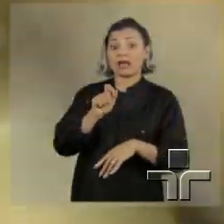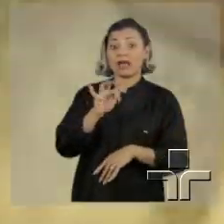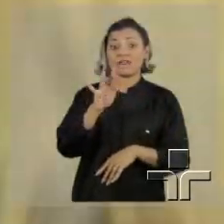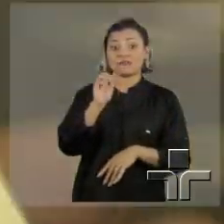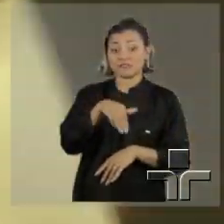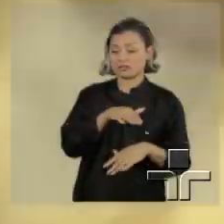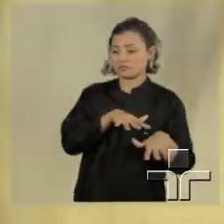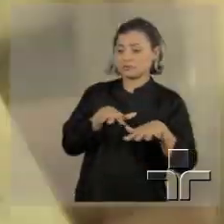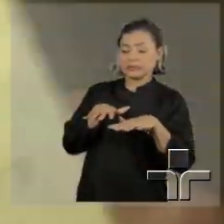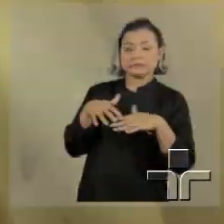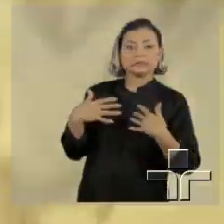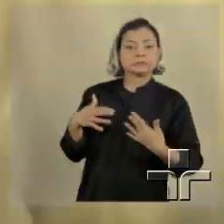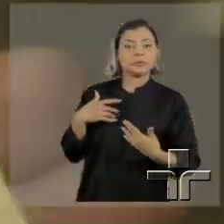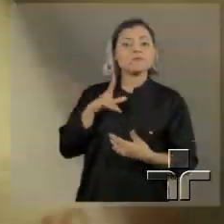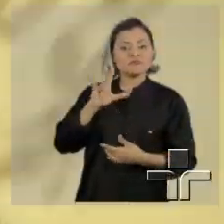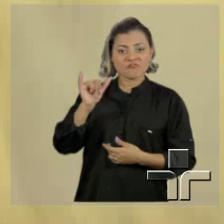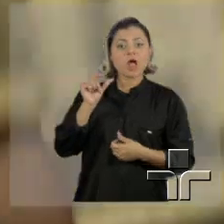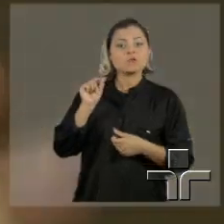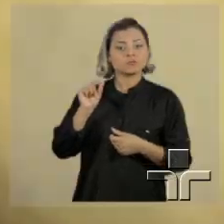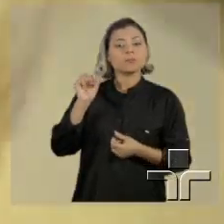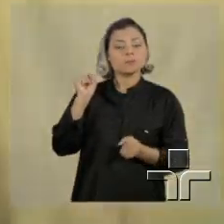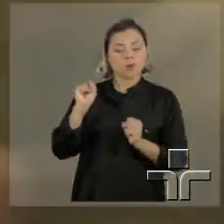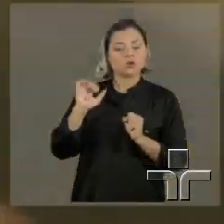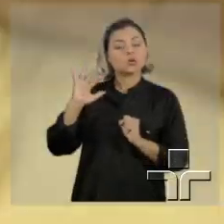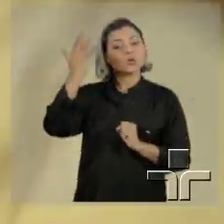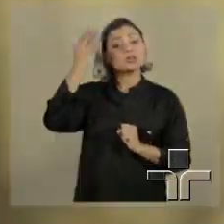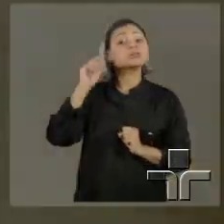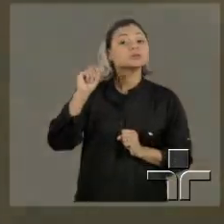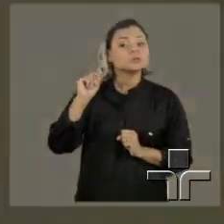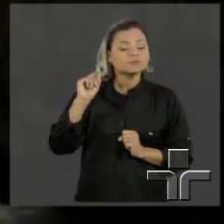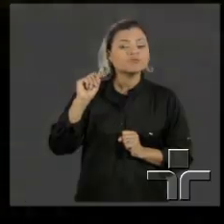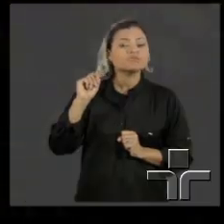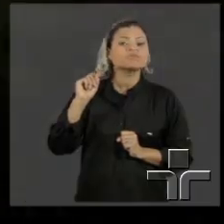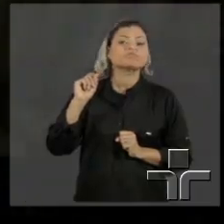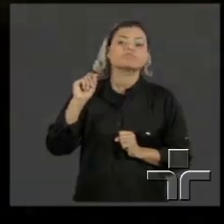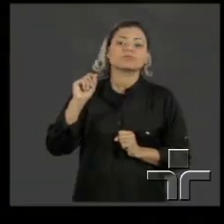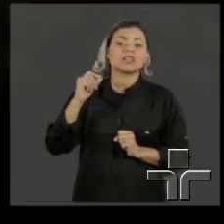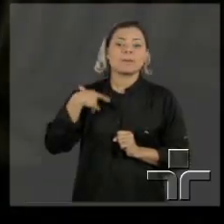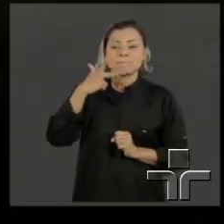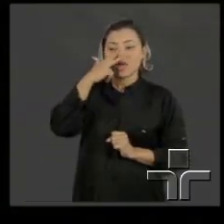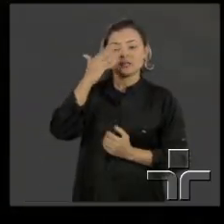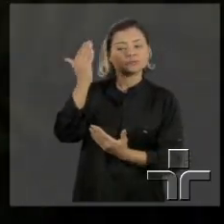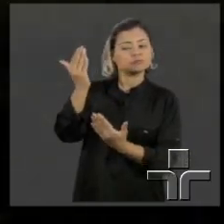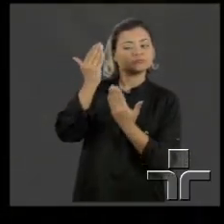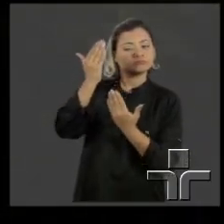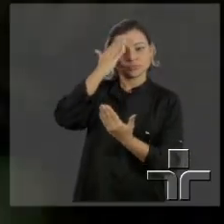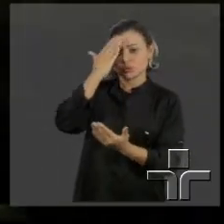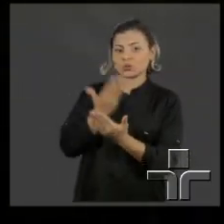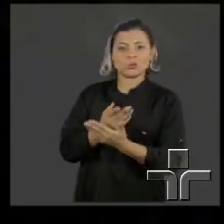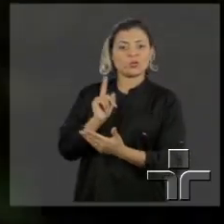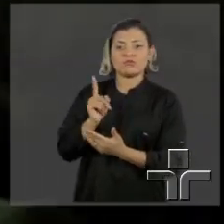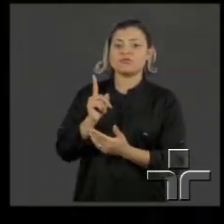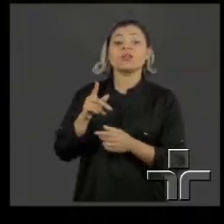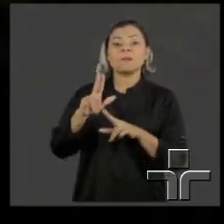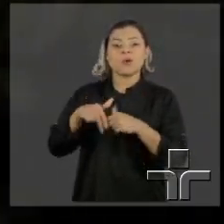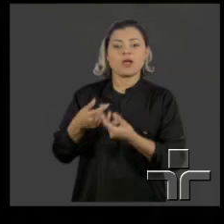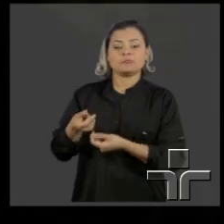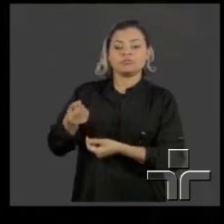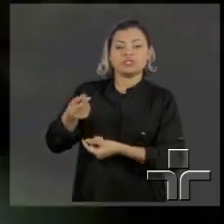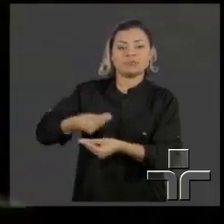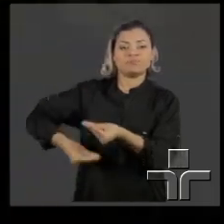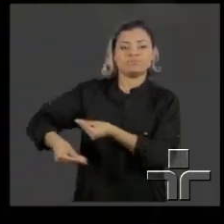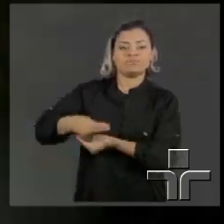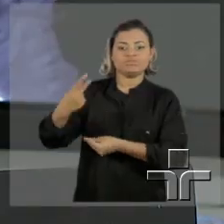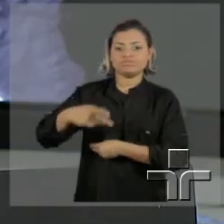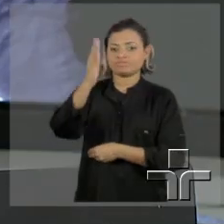inclusive, conduzir a um rebaixamento da nota, do nível de confiabilidade que o sistema brasileiro anti-lavagem de dinheiro